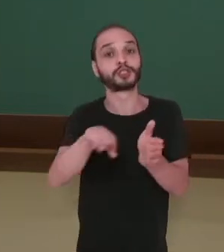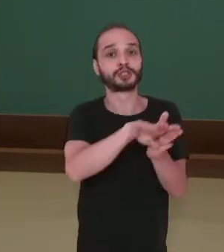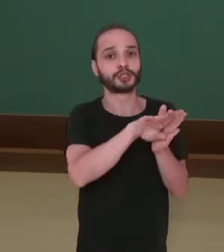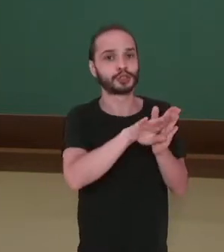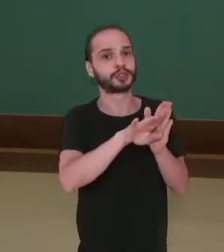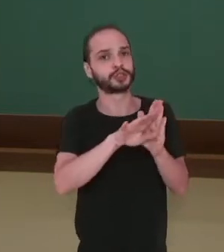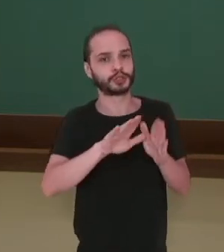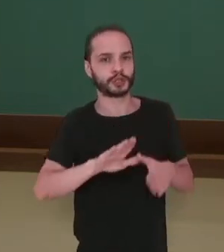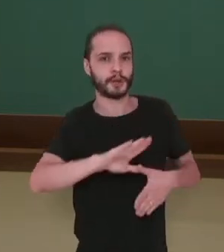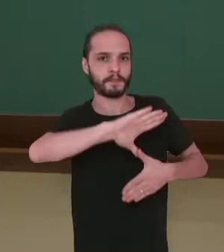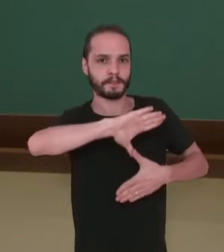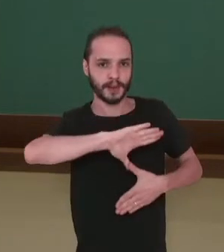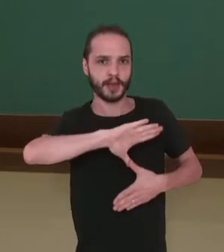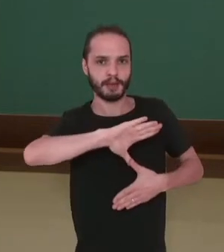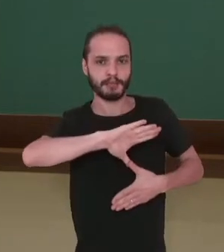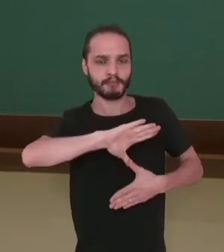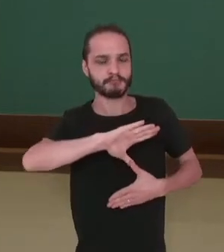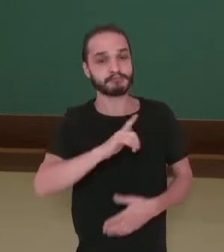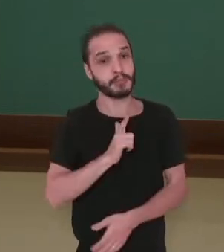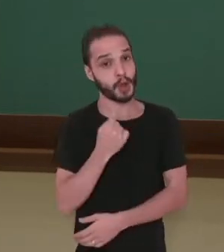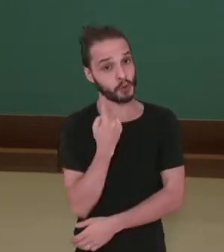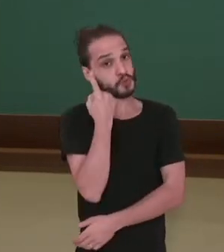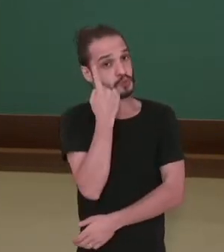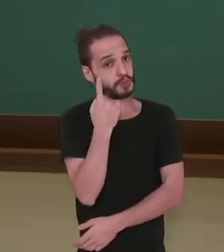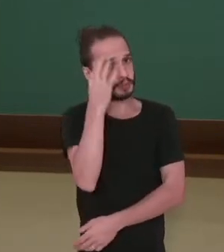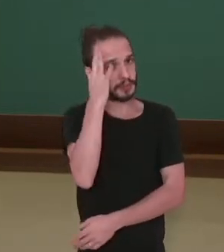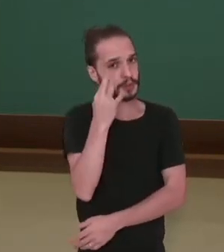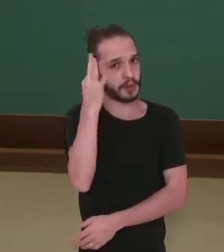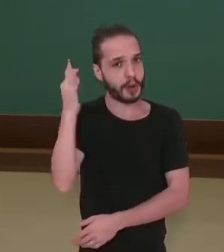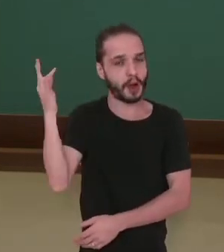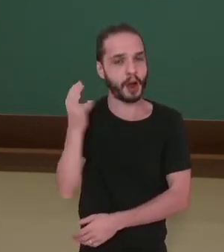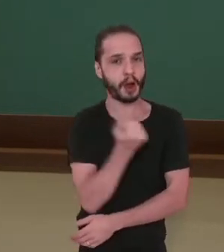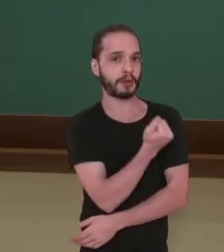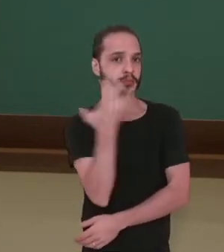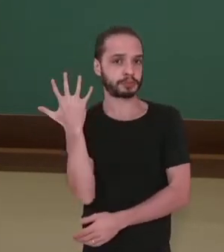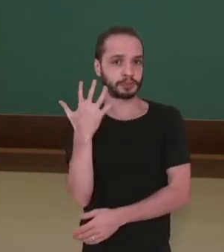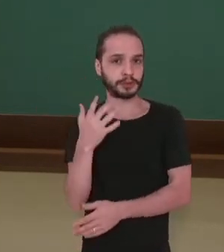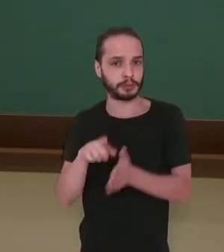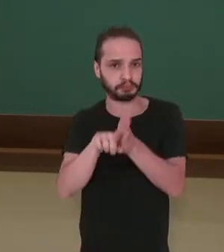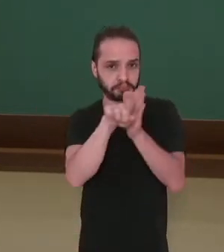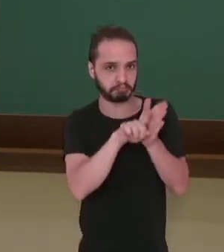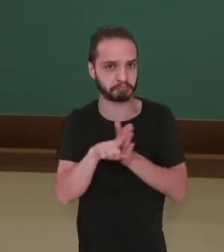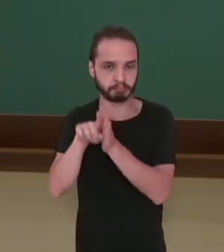teoria, né? Então, havia estudiosos que acreditavam nessa possibilidade.